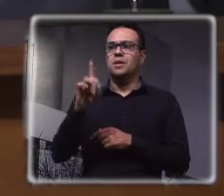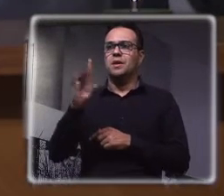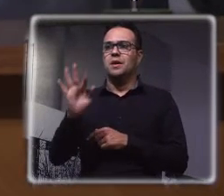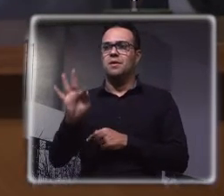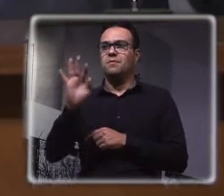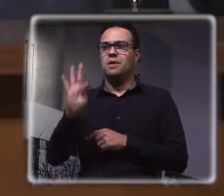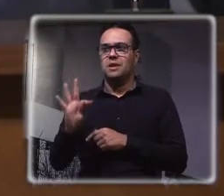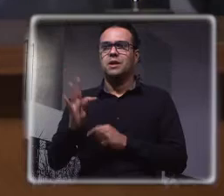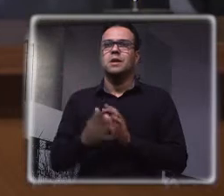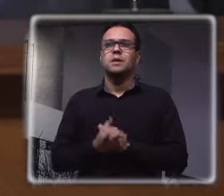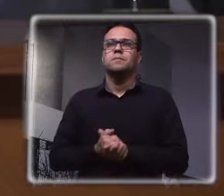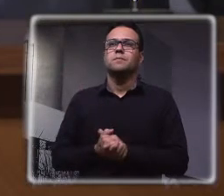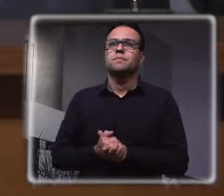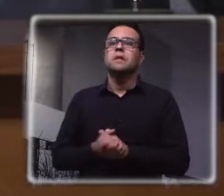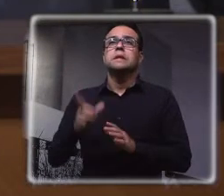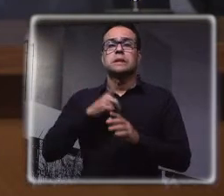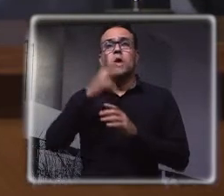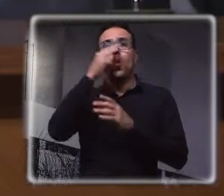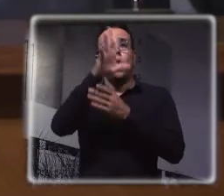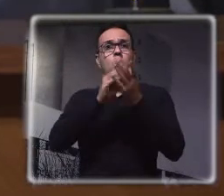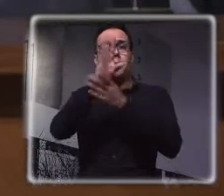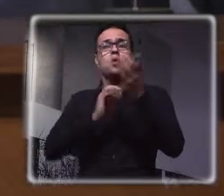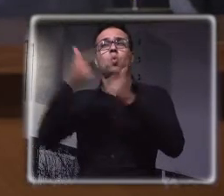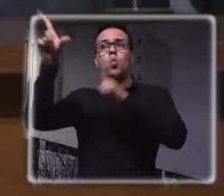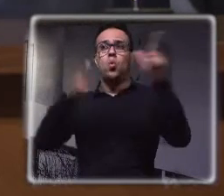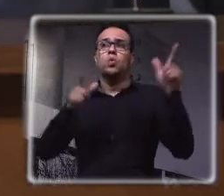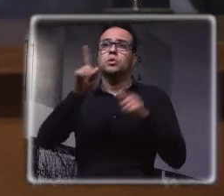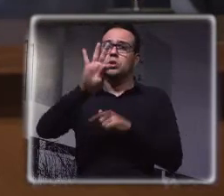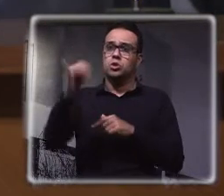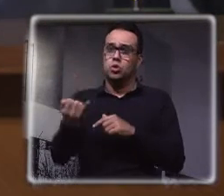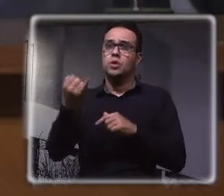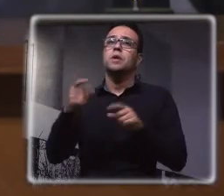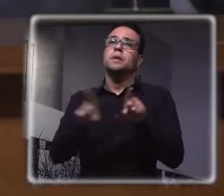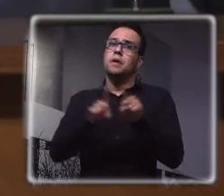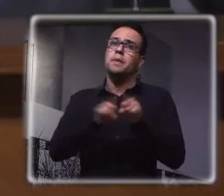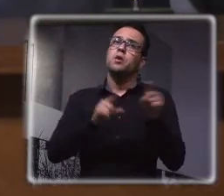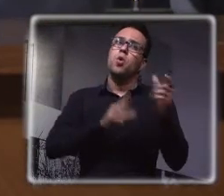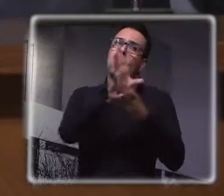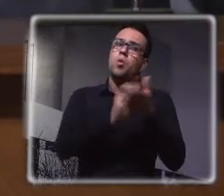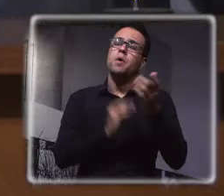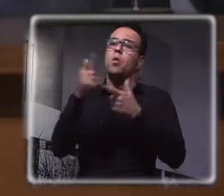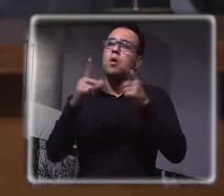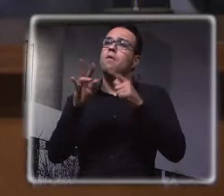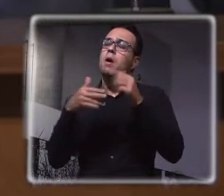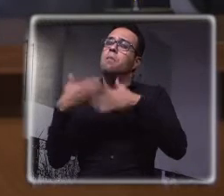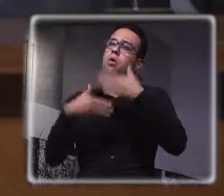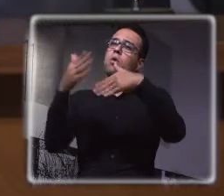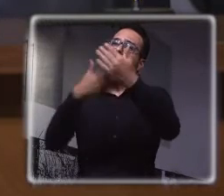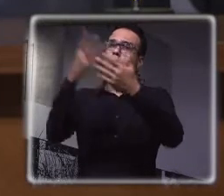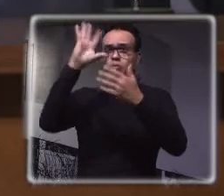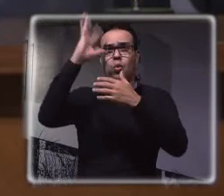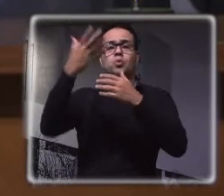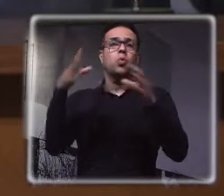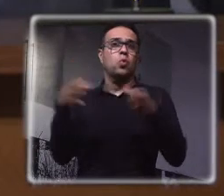é um modelo que vem sendo copiado por outros tribunais. Nós também buscamos exemplos para que possamos nos espelhar e vamos construindo uma solução conjunta.